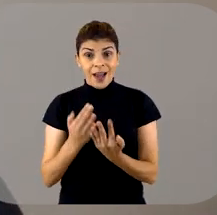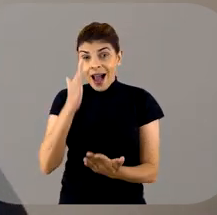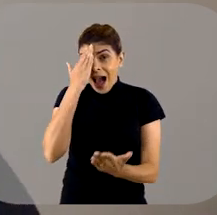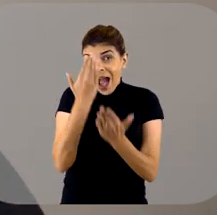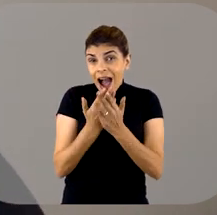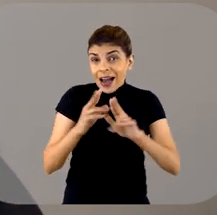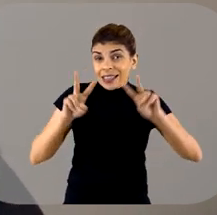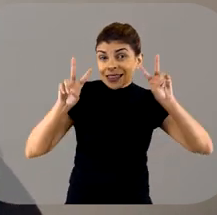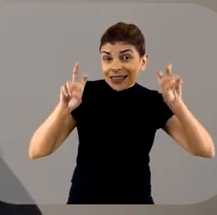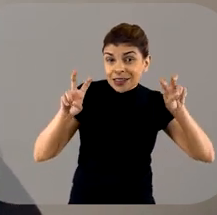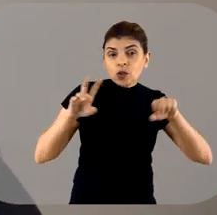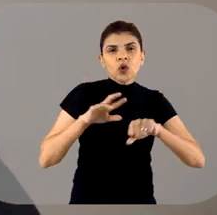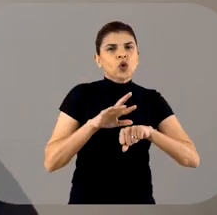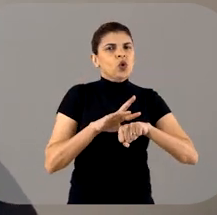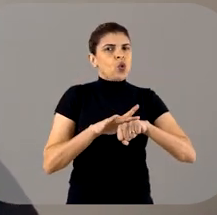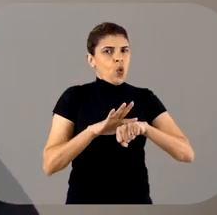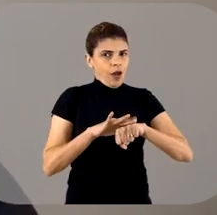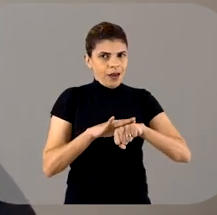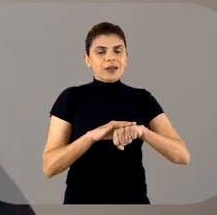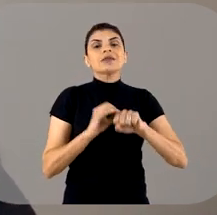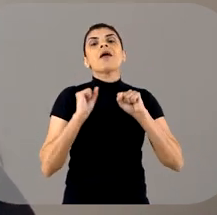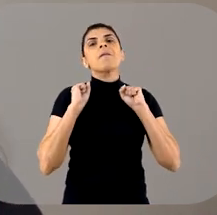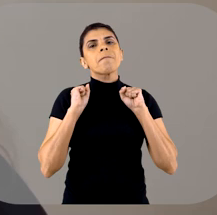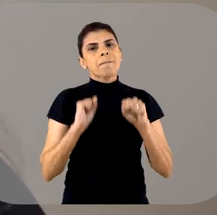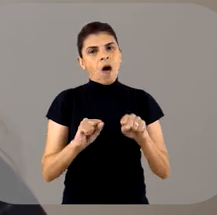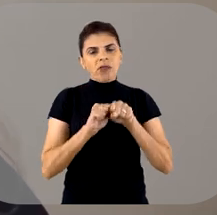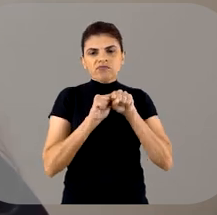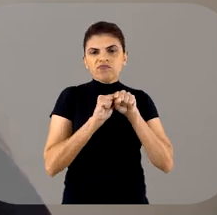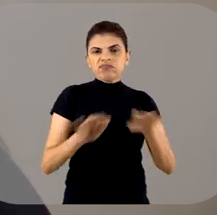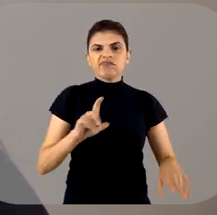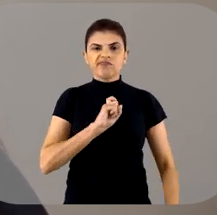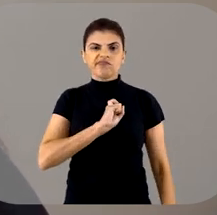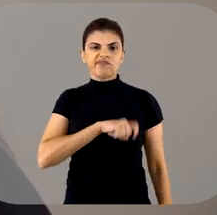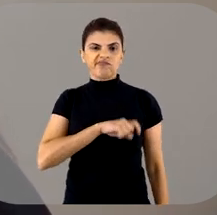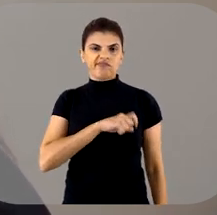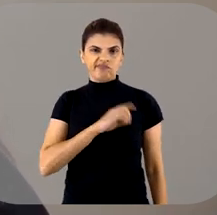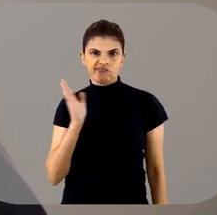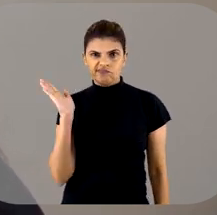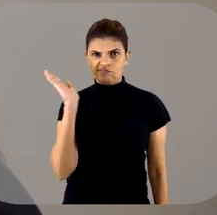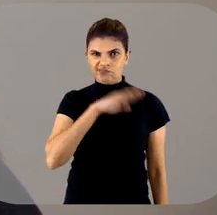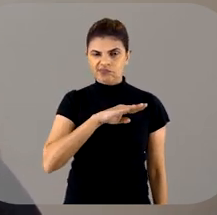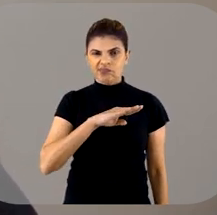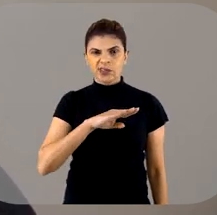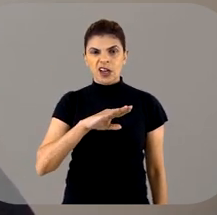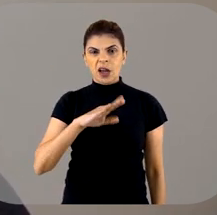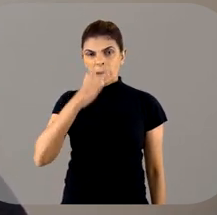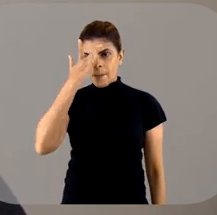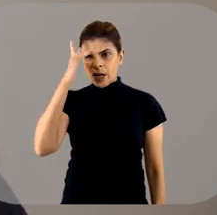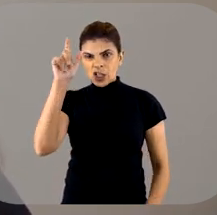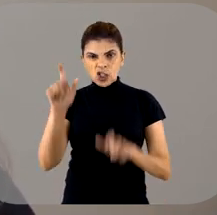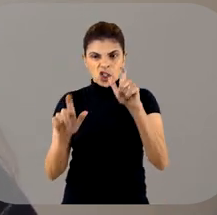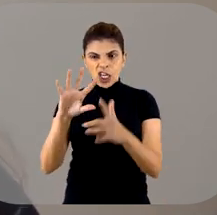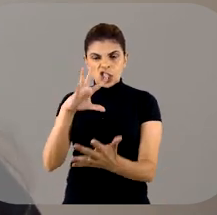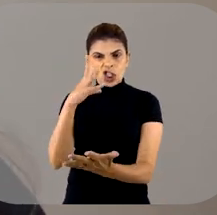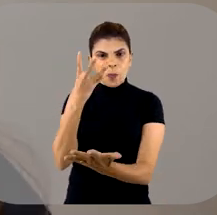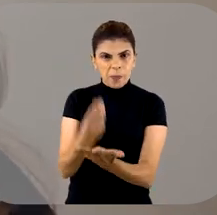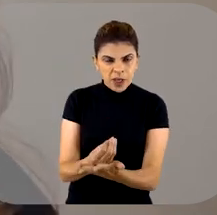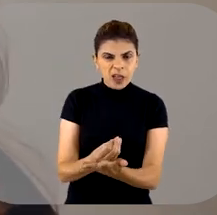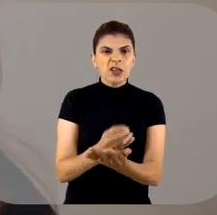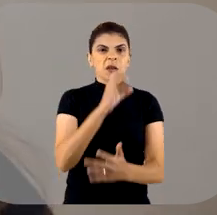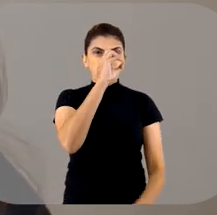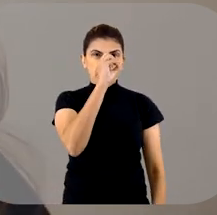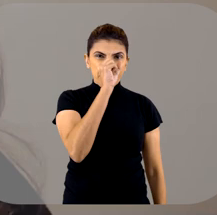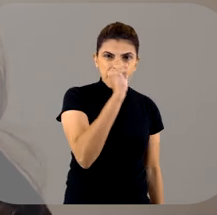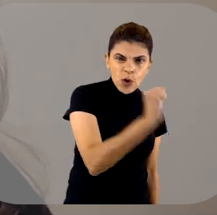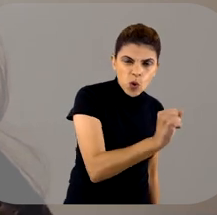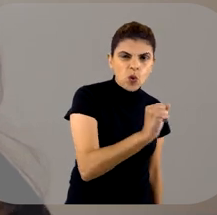parentesco. Acreditava-se que o infortúnio e a doença eram causados por ação malévola de espíritos e de